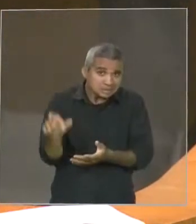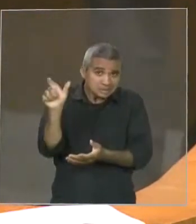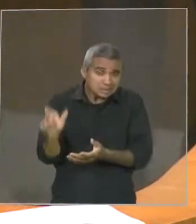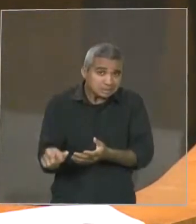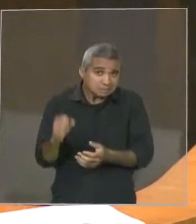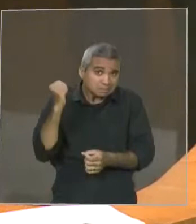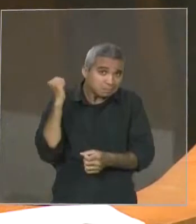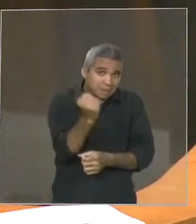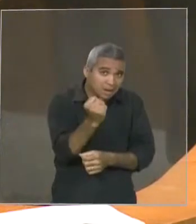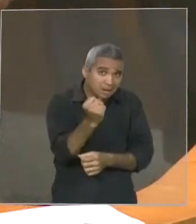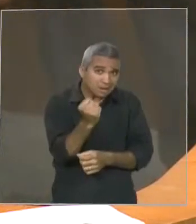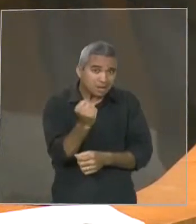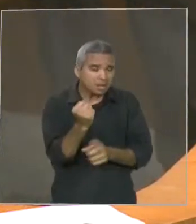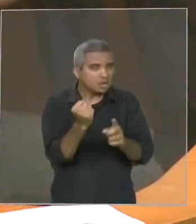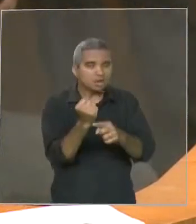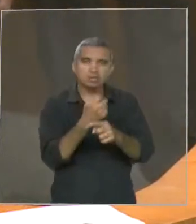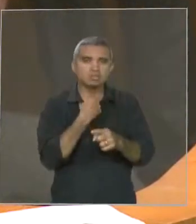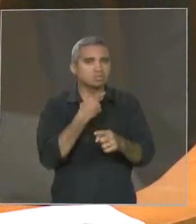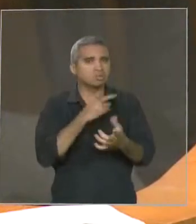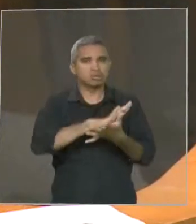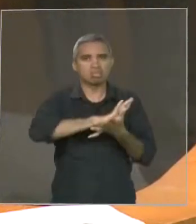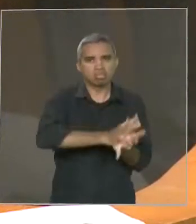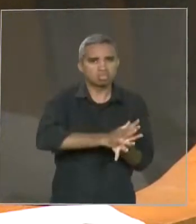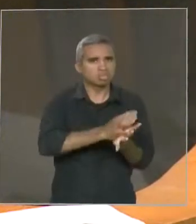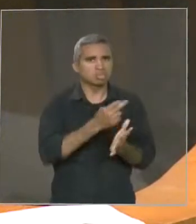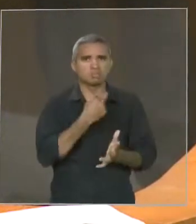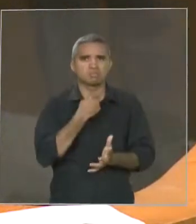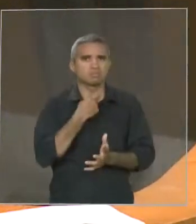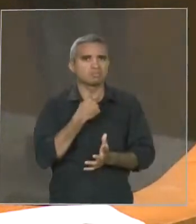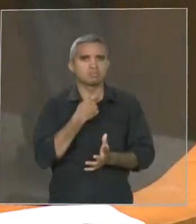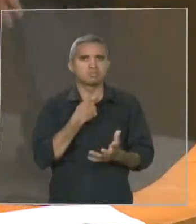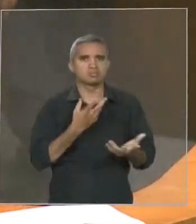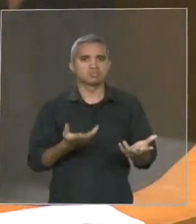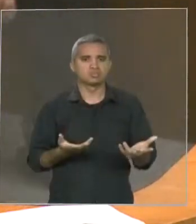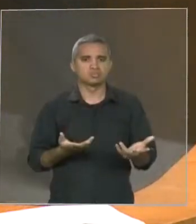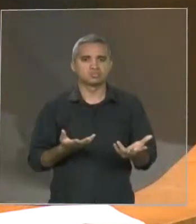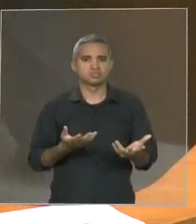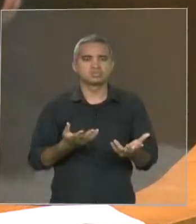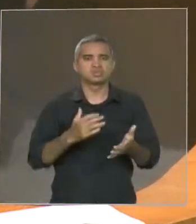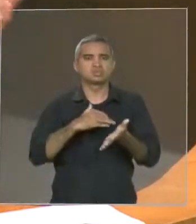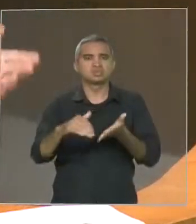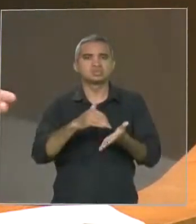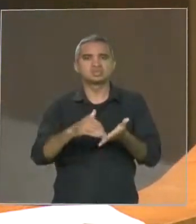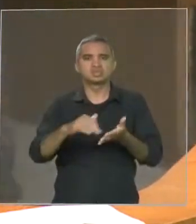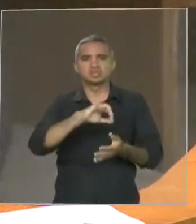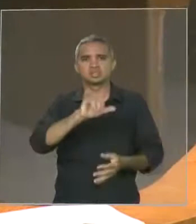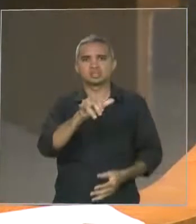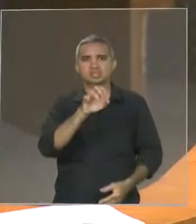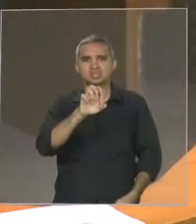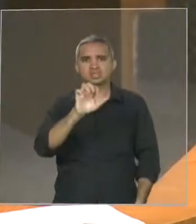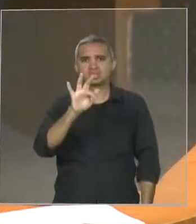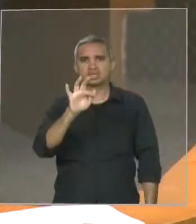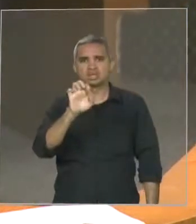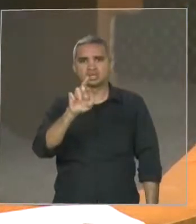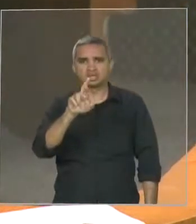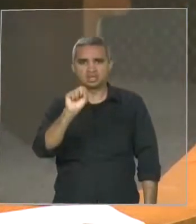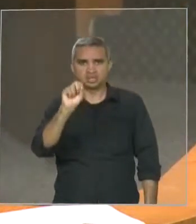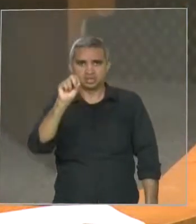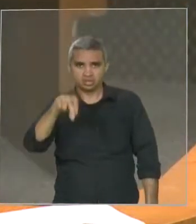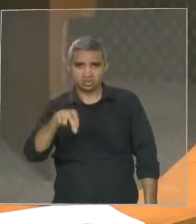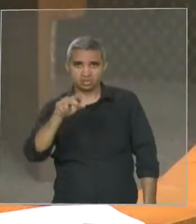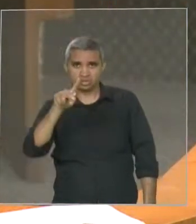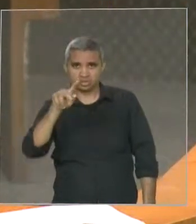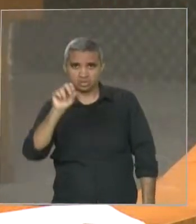O secretário Jefferson Portela, eu já falo aqui há vários e vários meses, se não anos, ele não pode